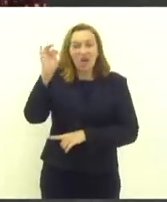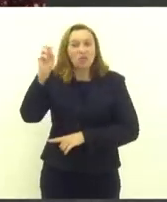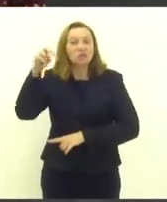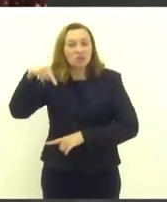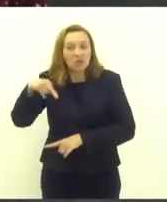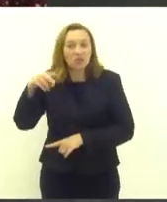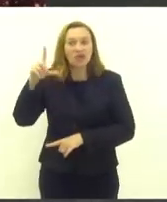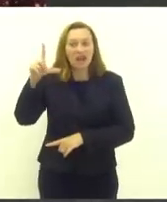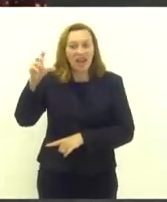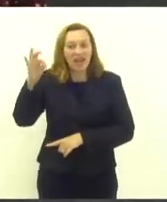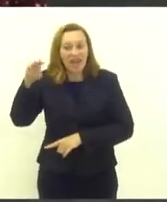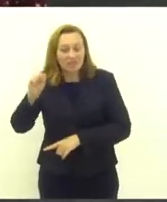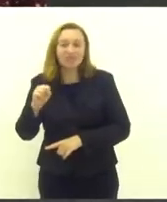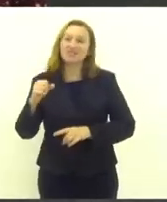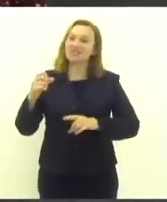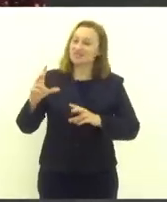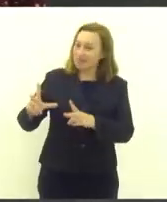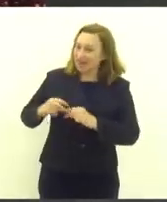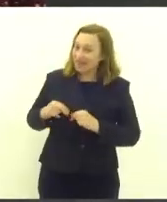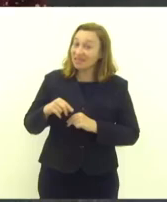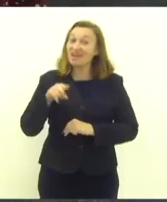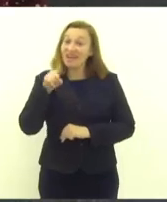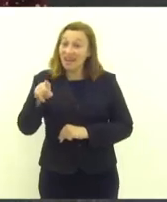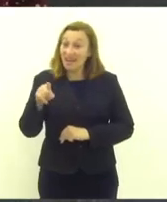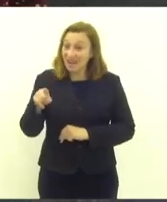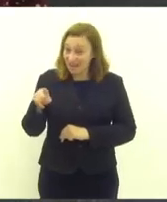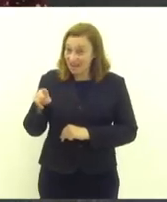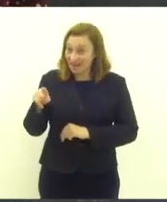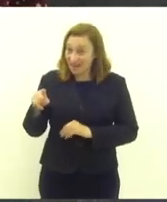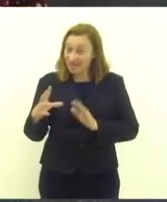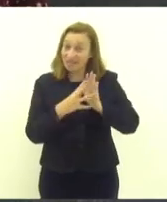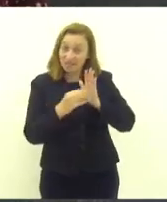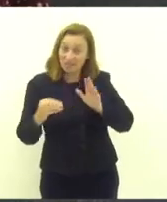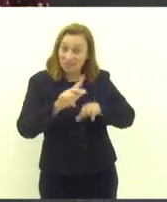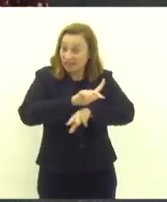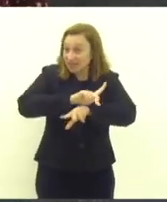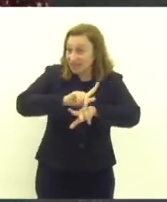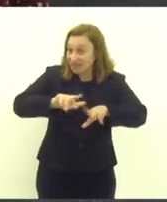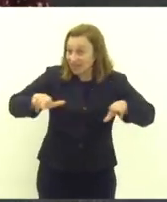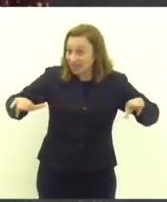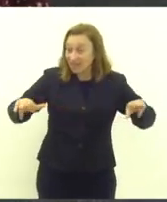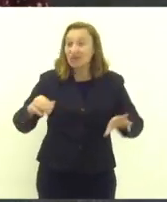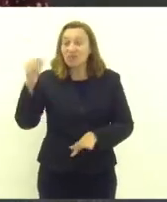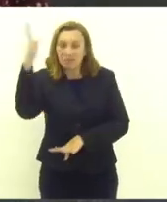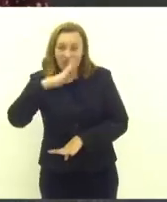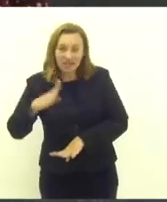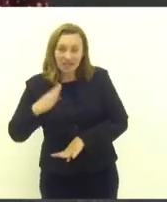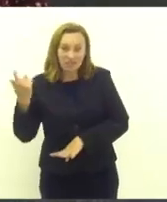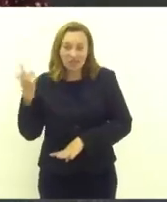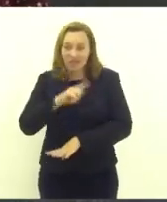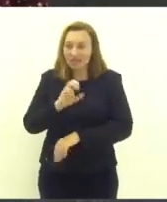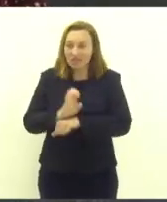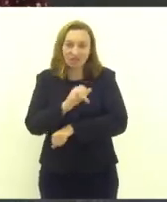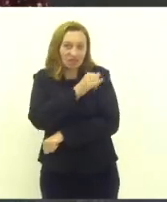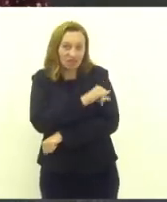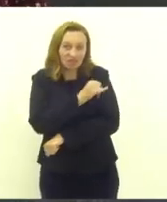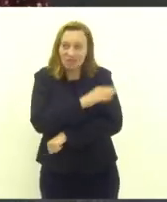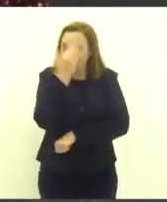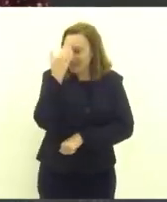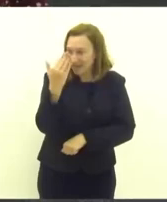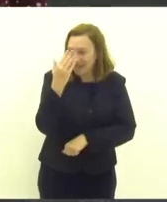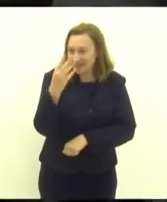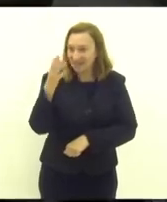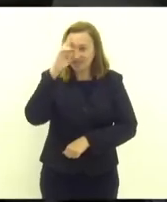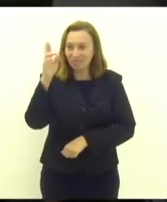que super merece volta a dizer ele é a figura da pluralidade ganha o Brasil e ganha Estado do Rio de Janeiro Obrigada